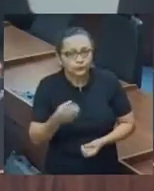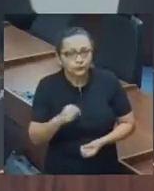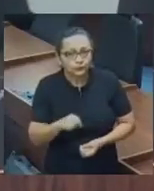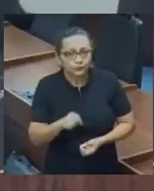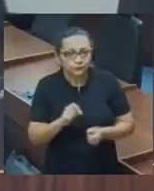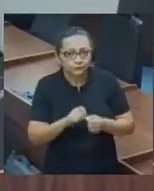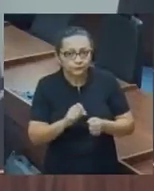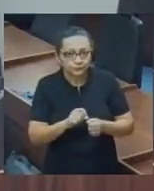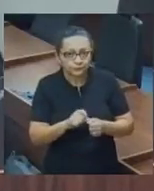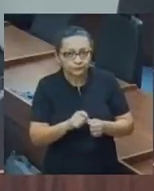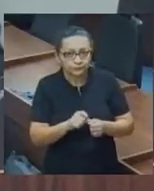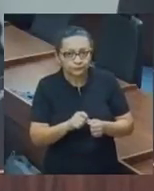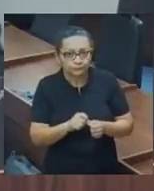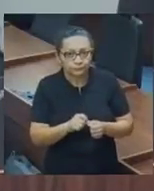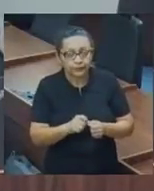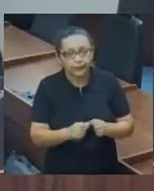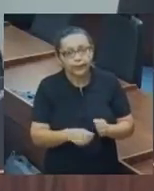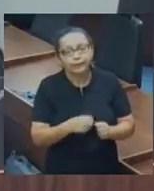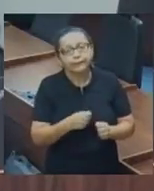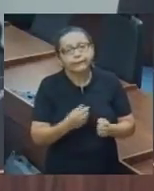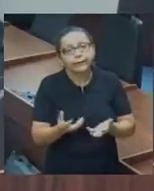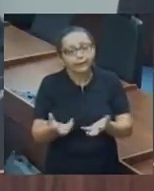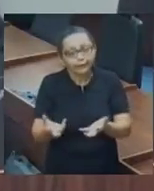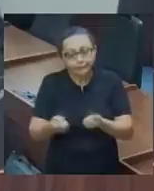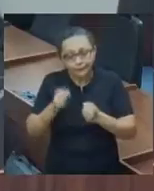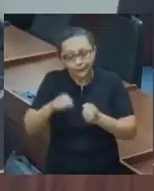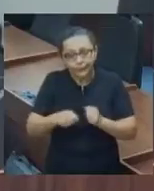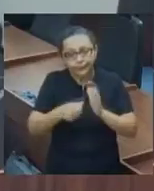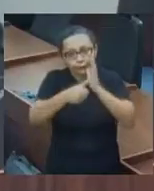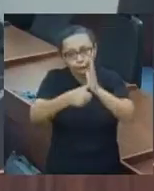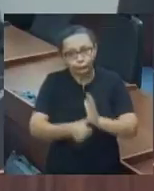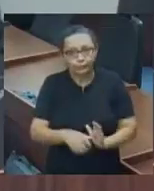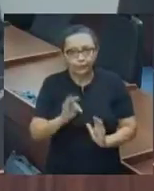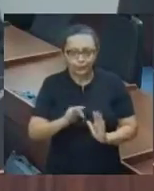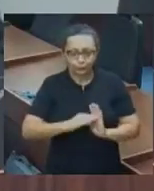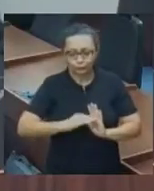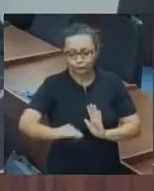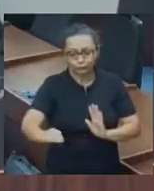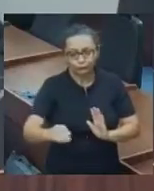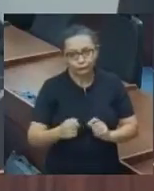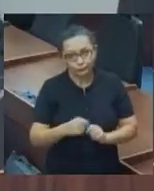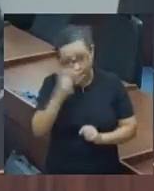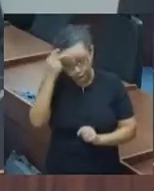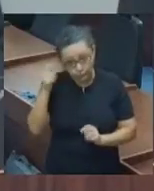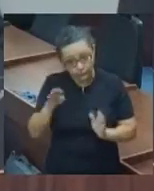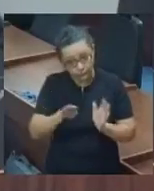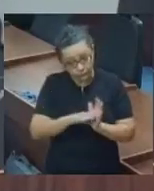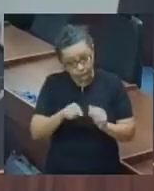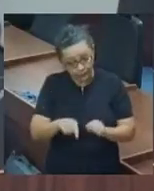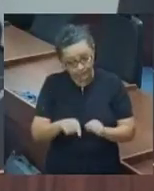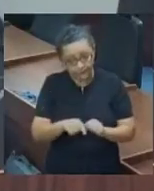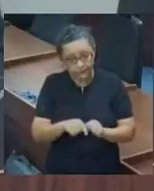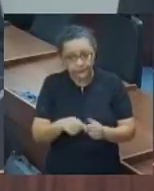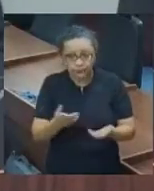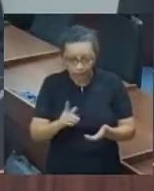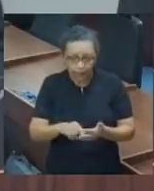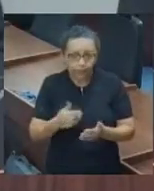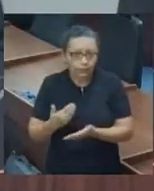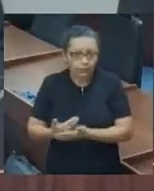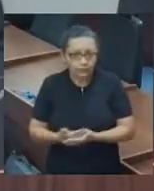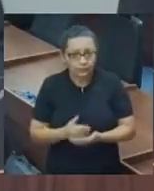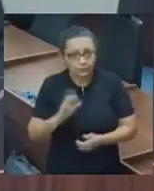de se fazer o atendimento no térreo quando esses serviços de cima precisa se entender né então é uma solução